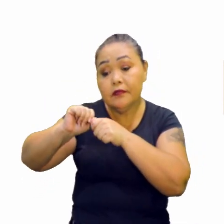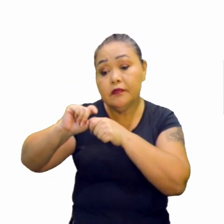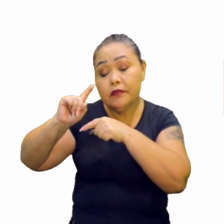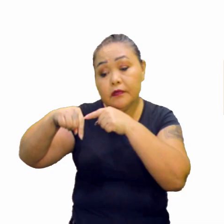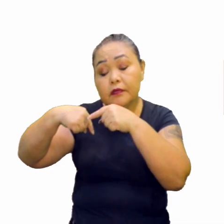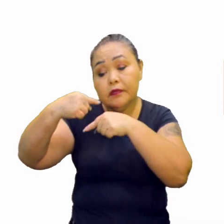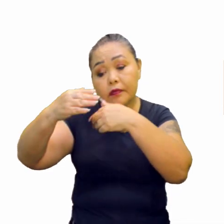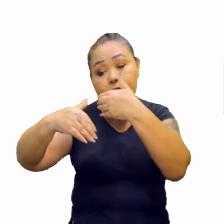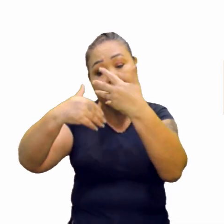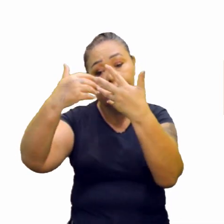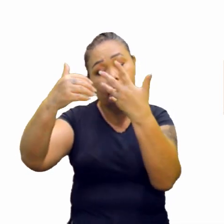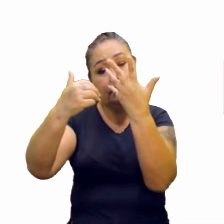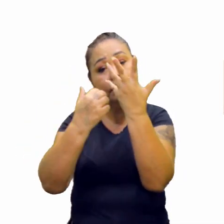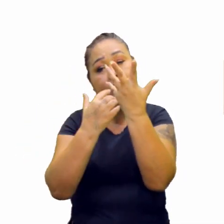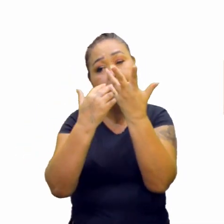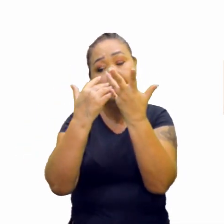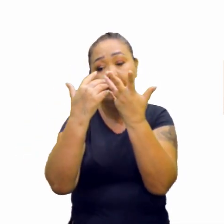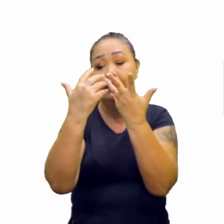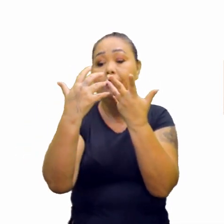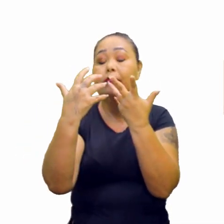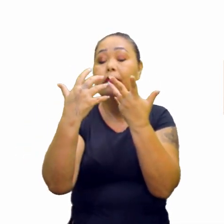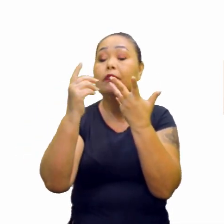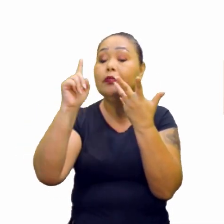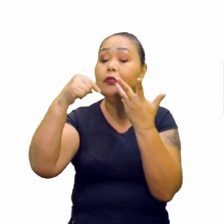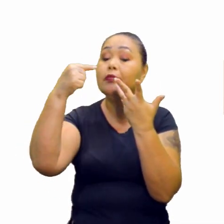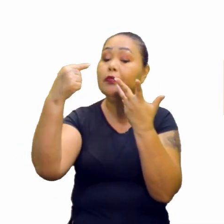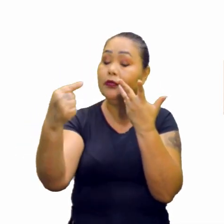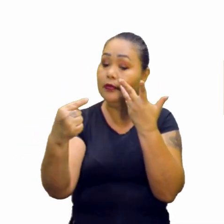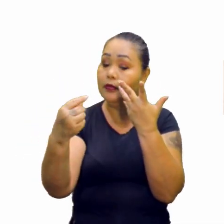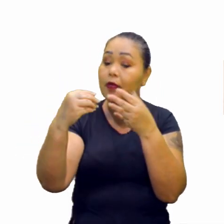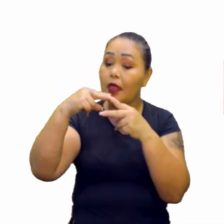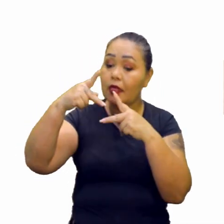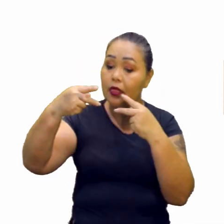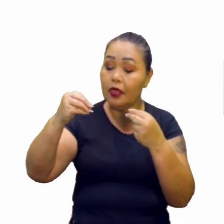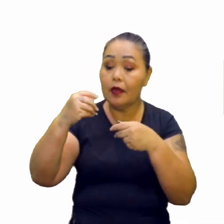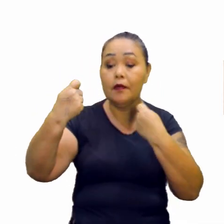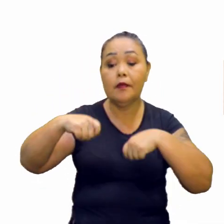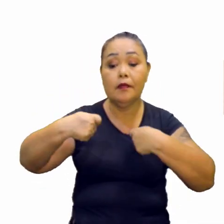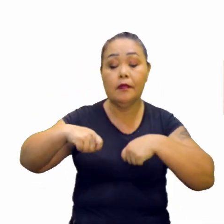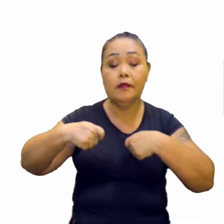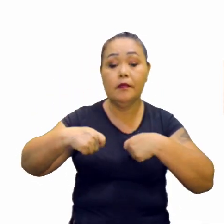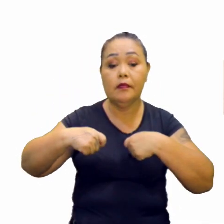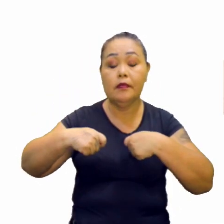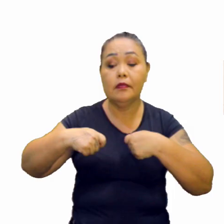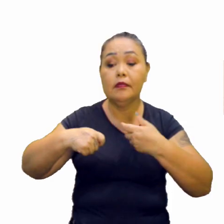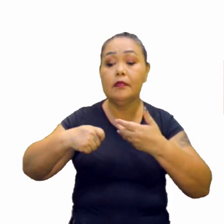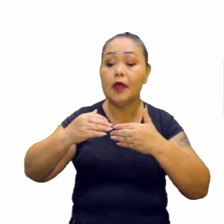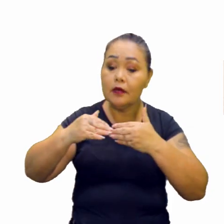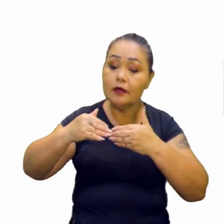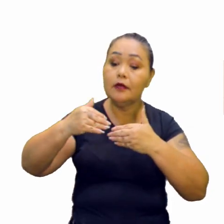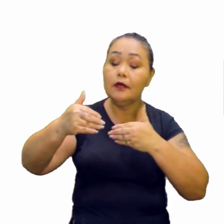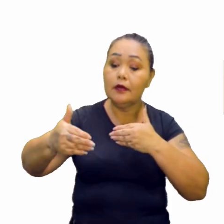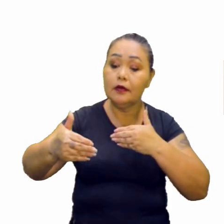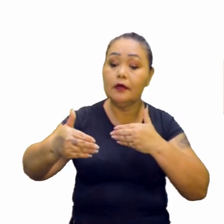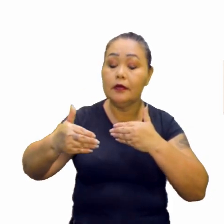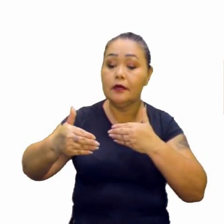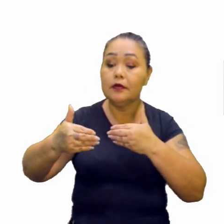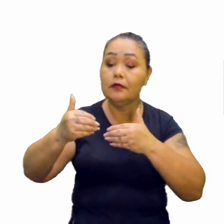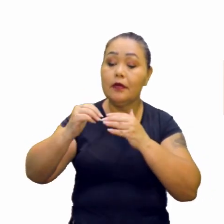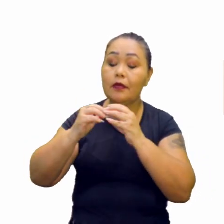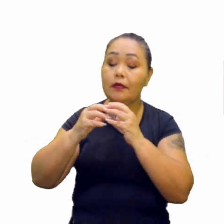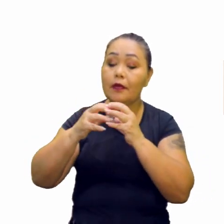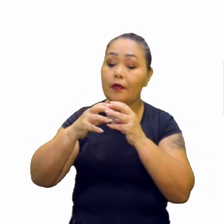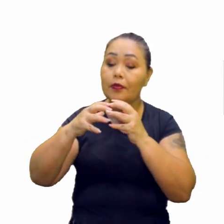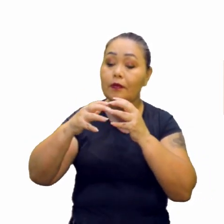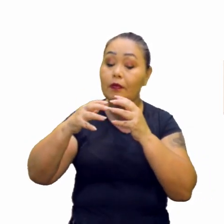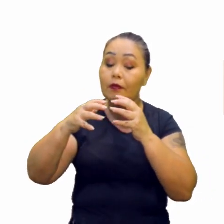desse fruto, e depois os hormônios necessários para iniciar o processo de amadurecimento e